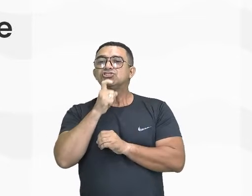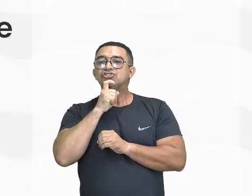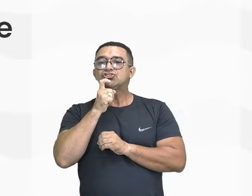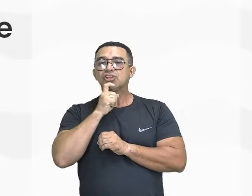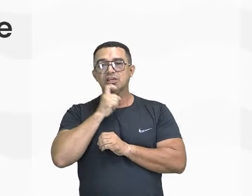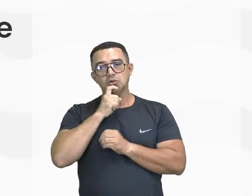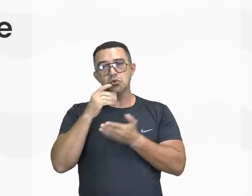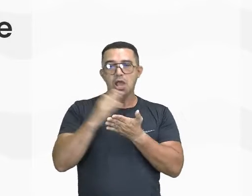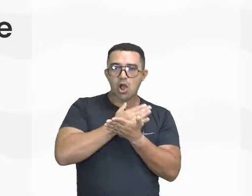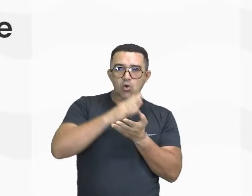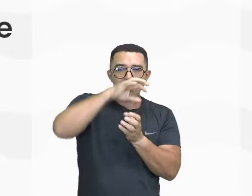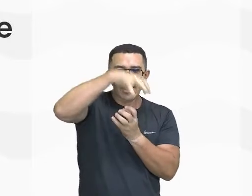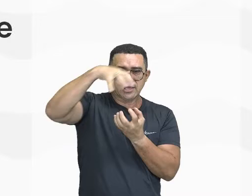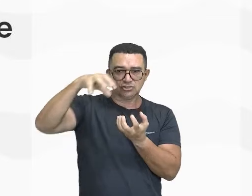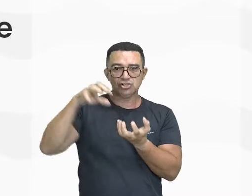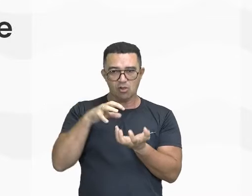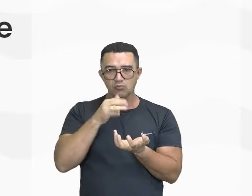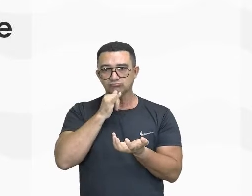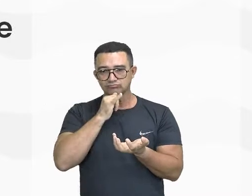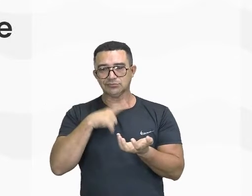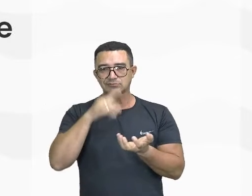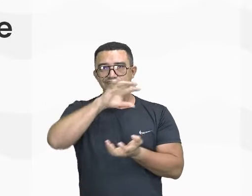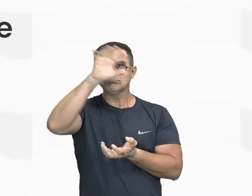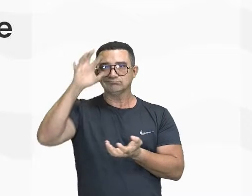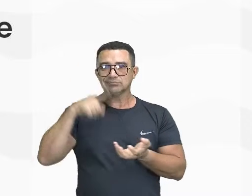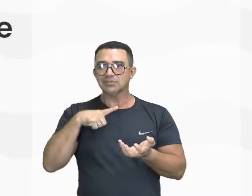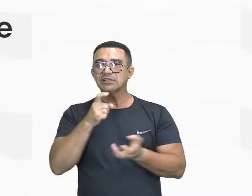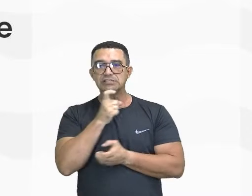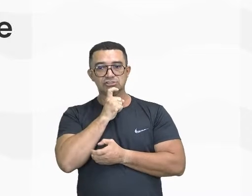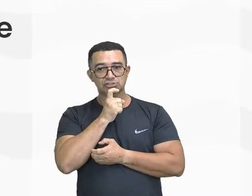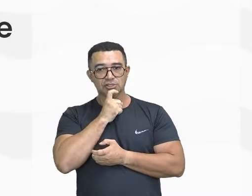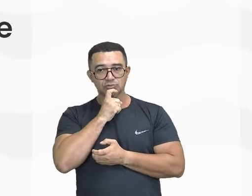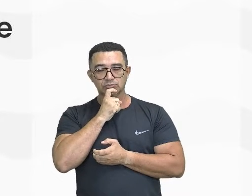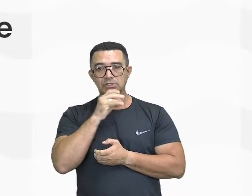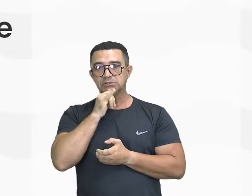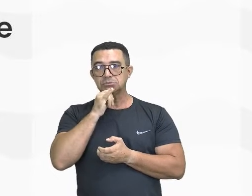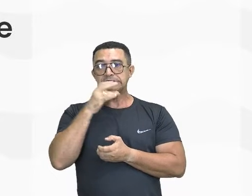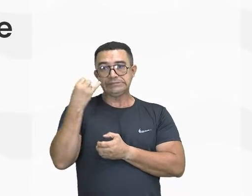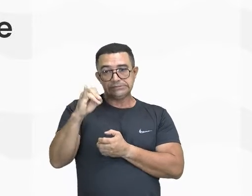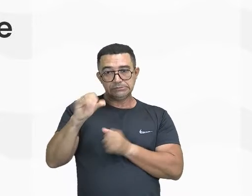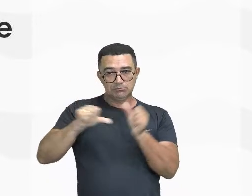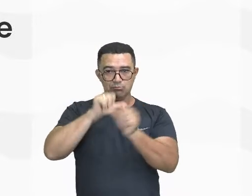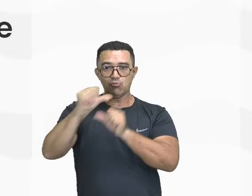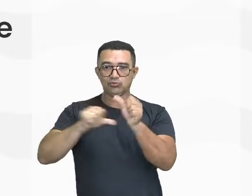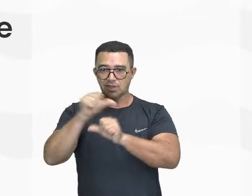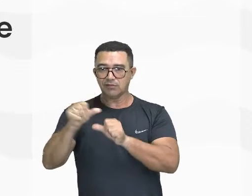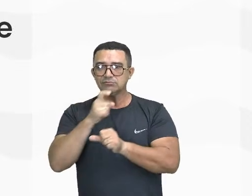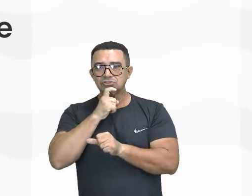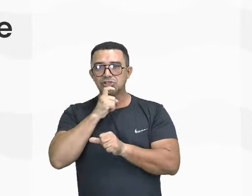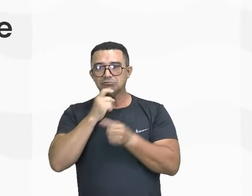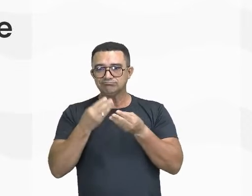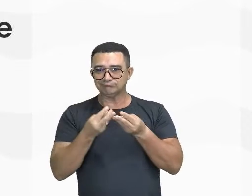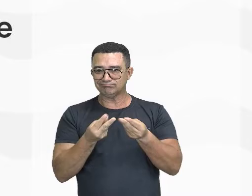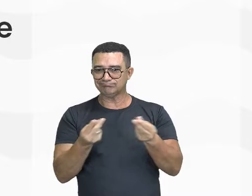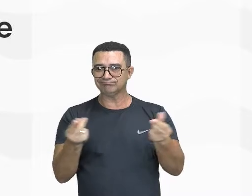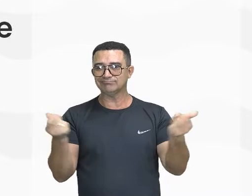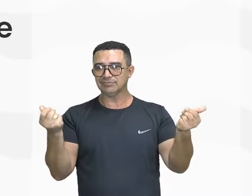em algumas regiões. Se essa cobertura de gelo tem uma alteração, o que acontece?